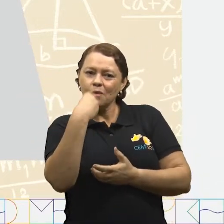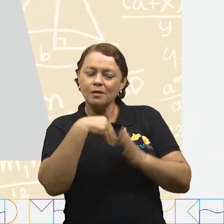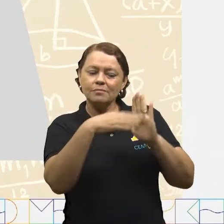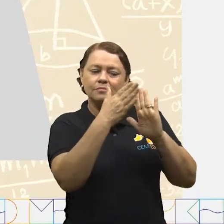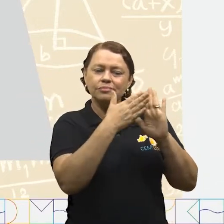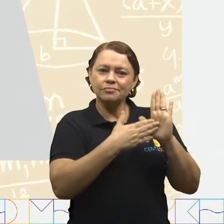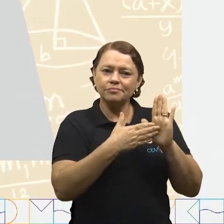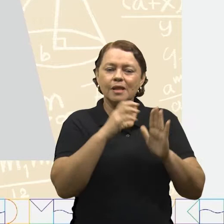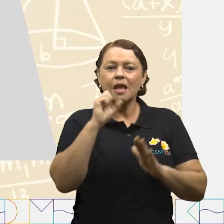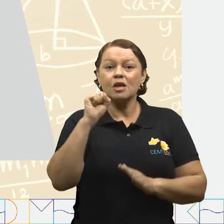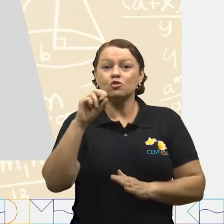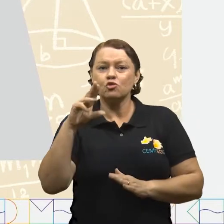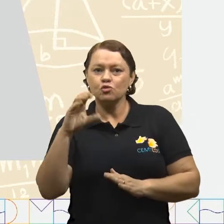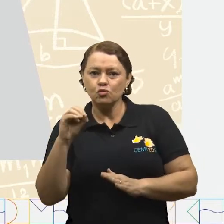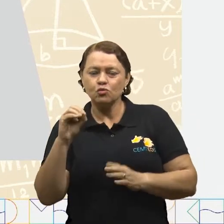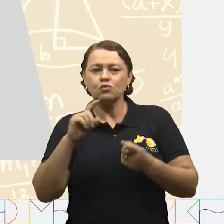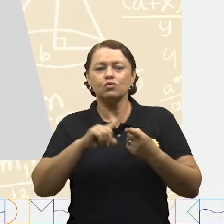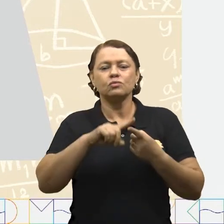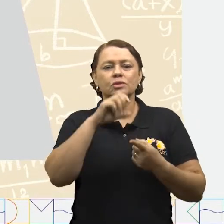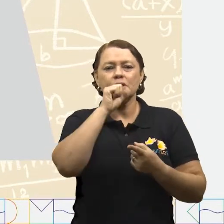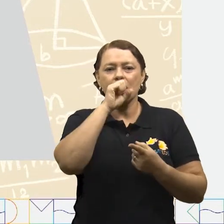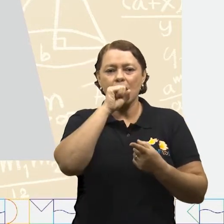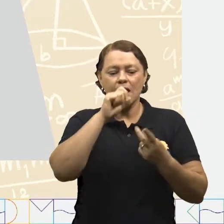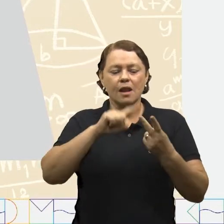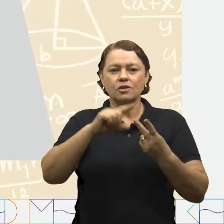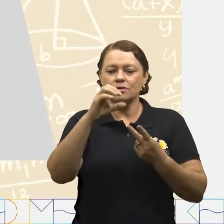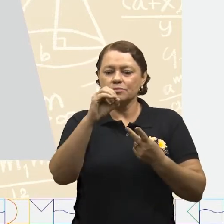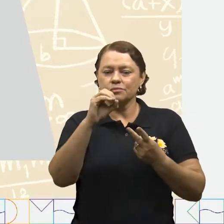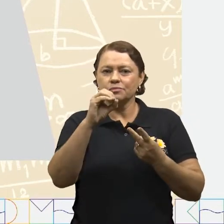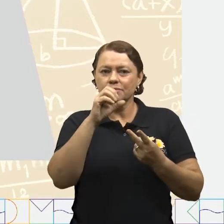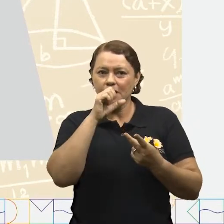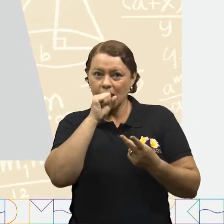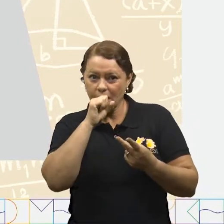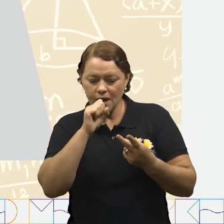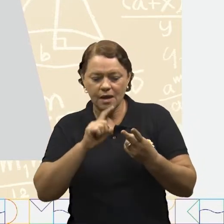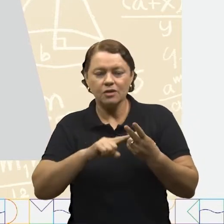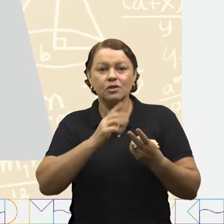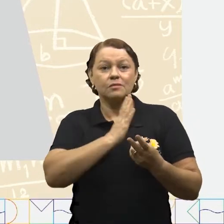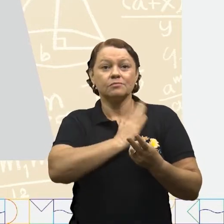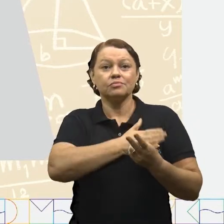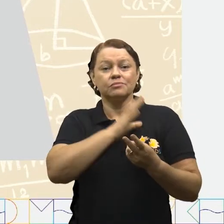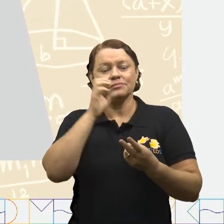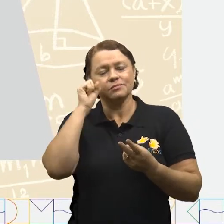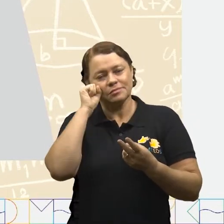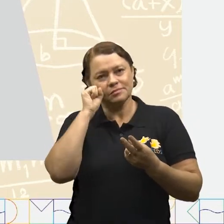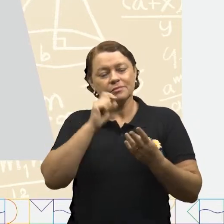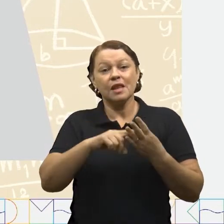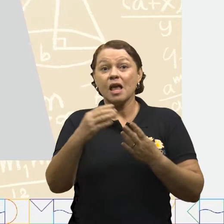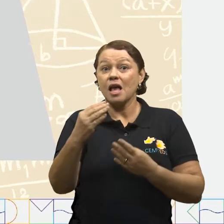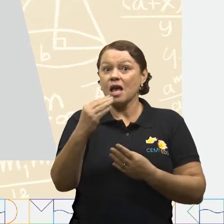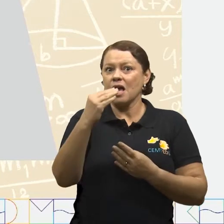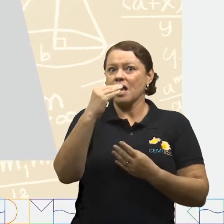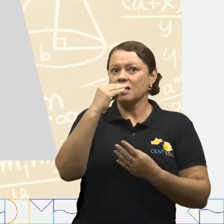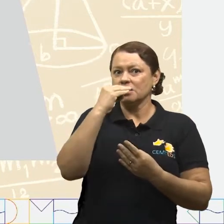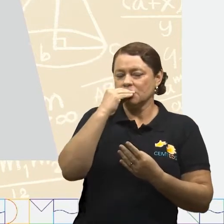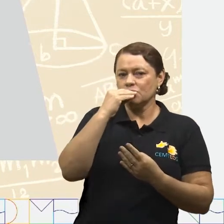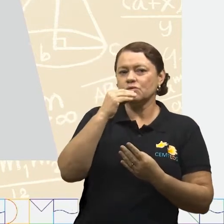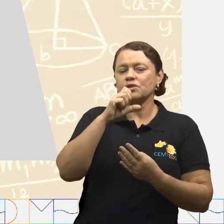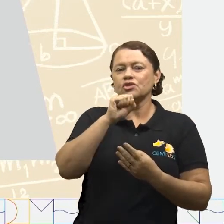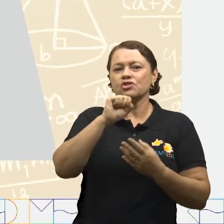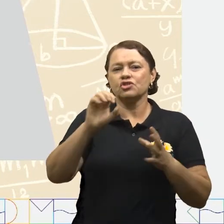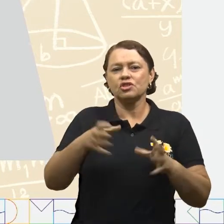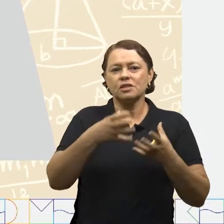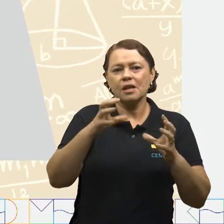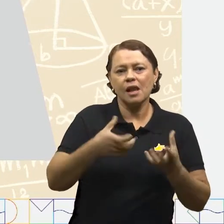laranja acerola e maracujá os sanduíches x-salada x-burguer